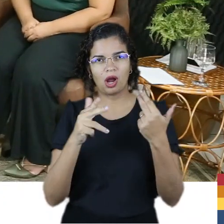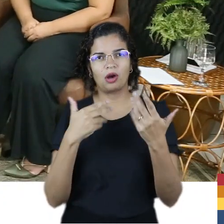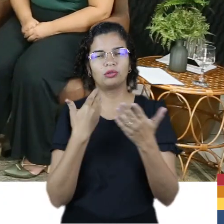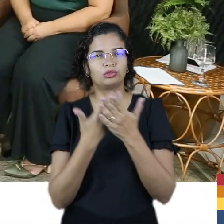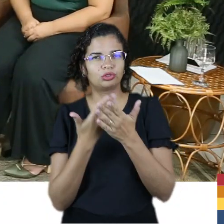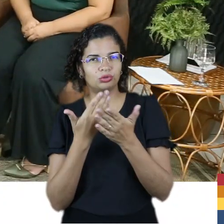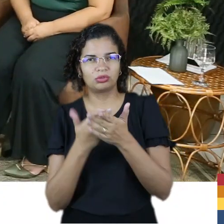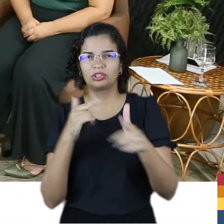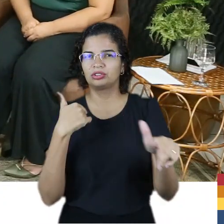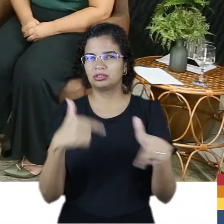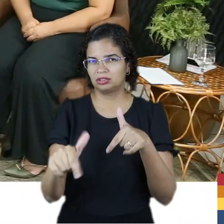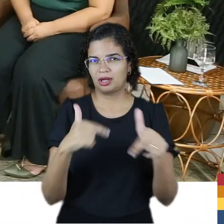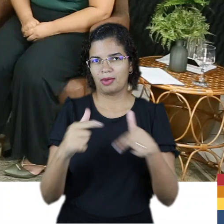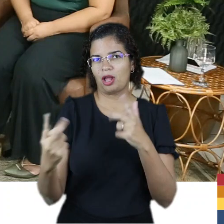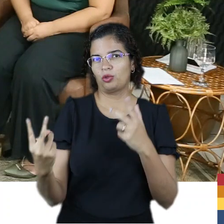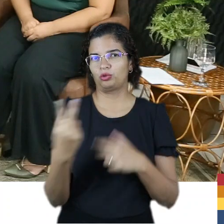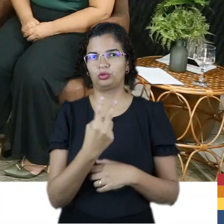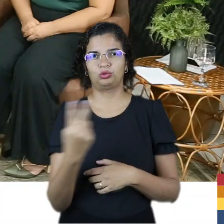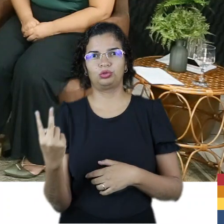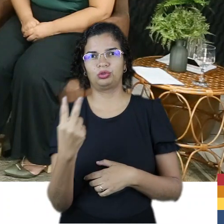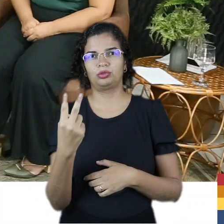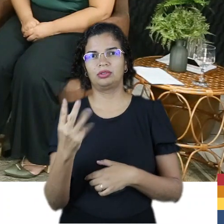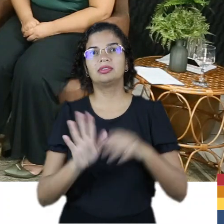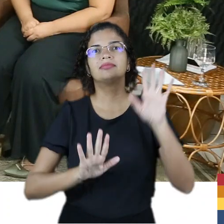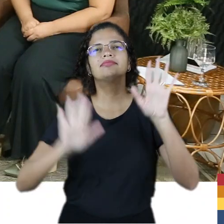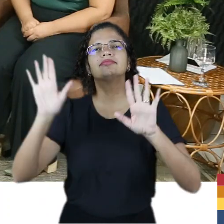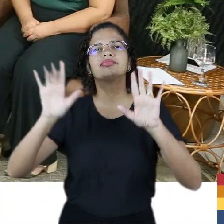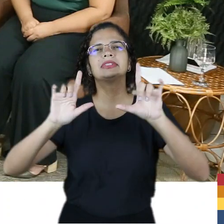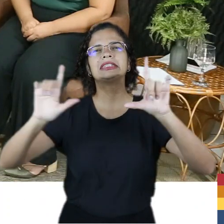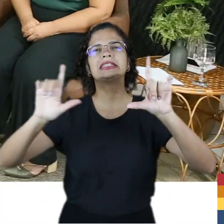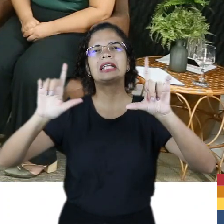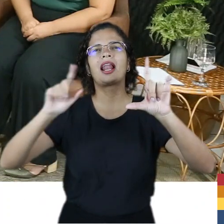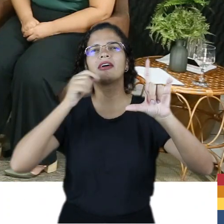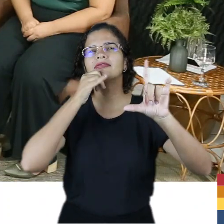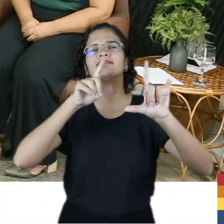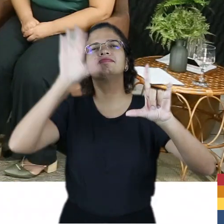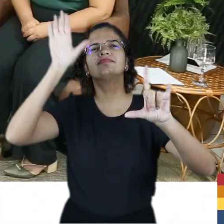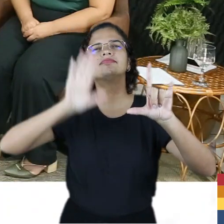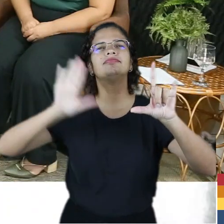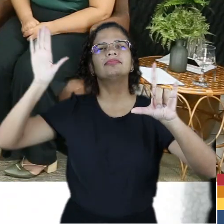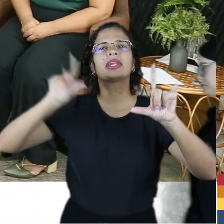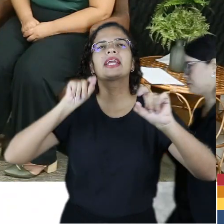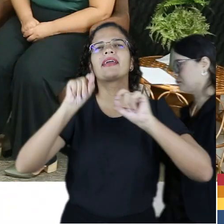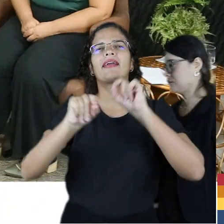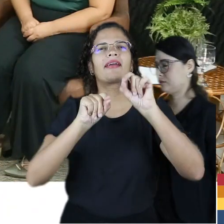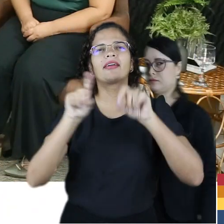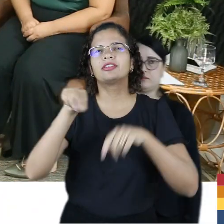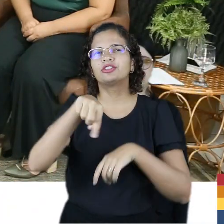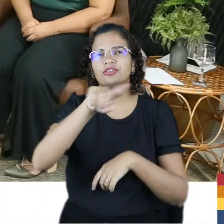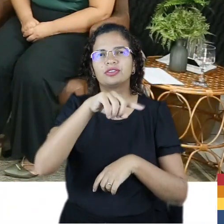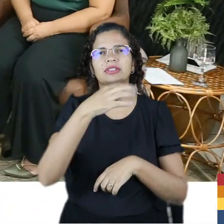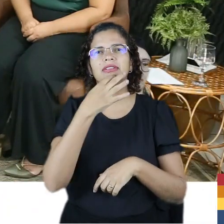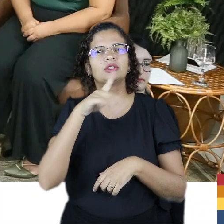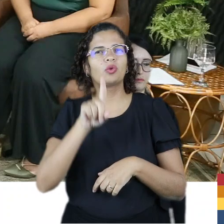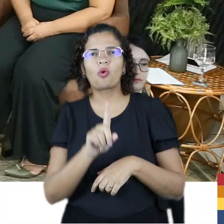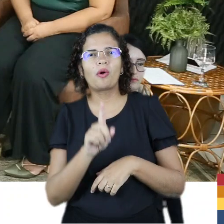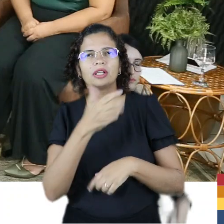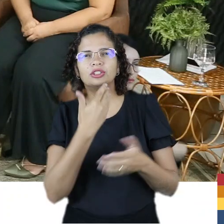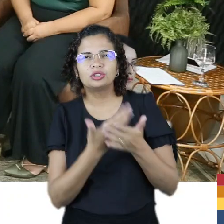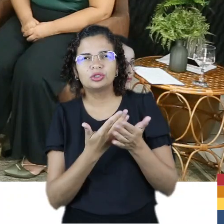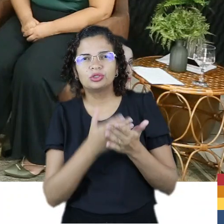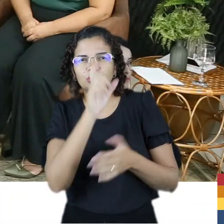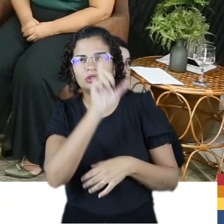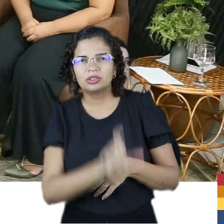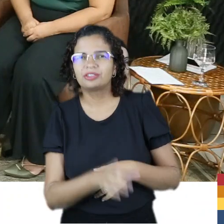você docente tenha na sua sala de aula na sua escola cidadãos que são ao mesmo tempo estudantes